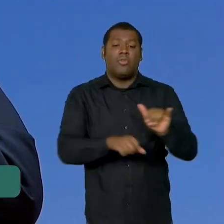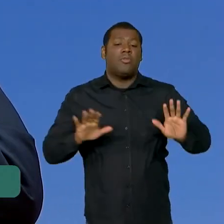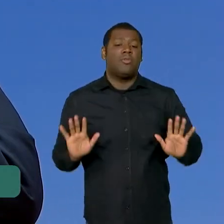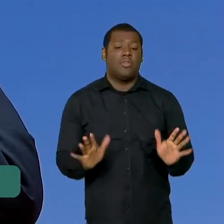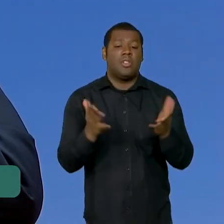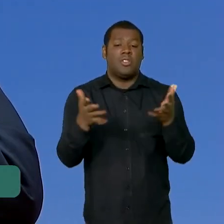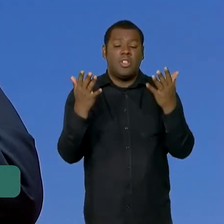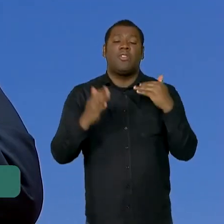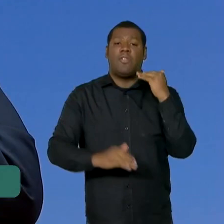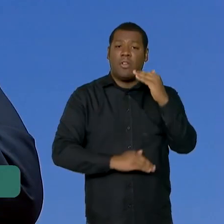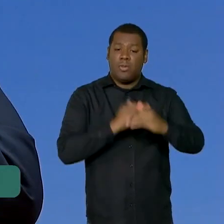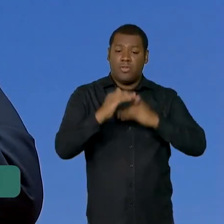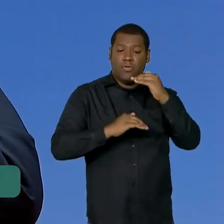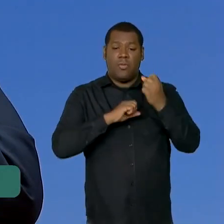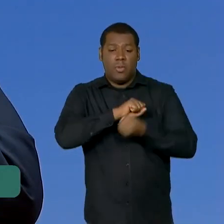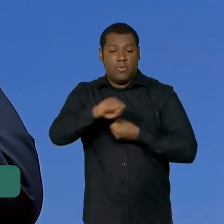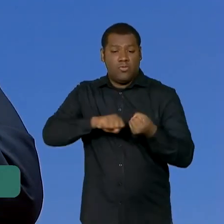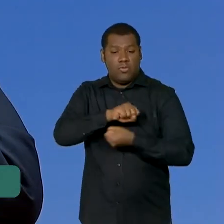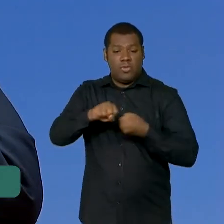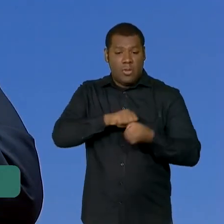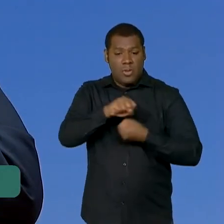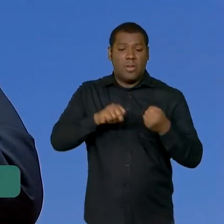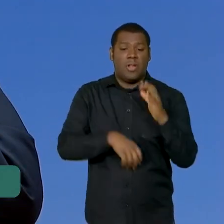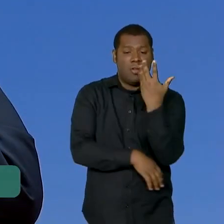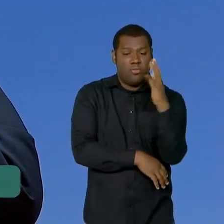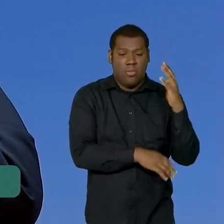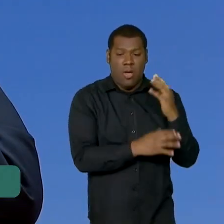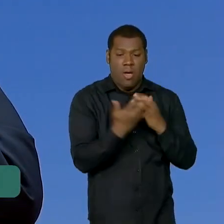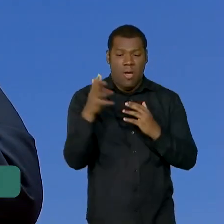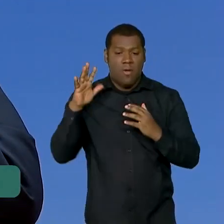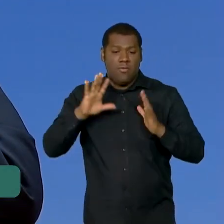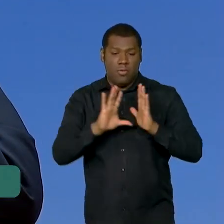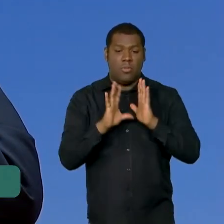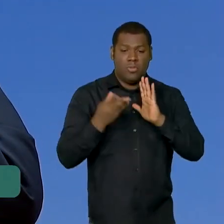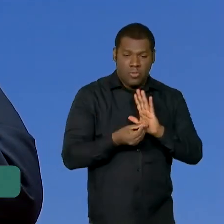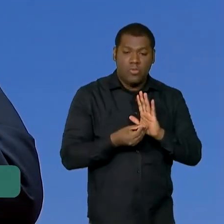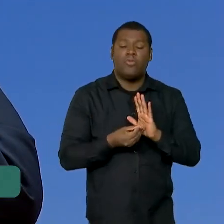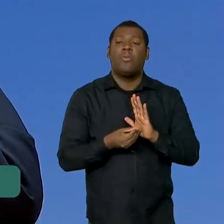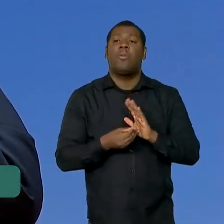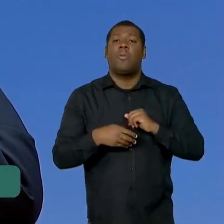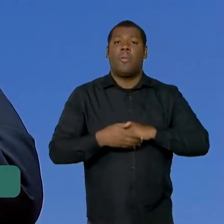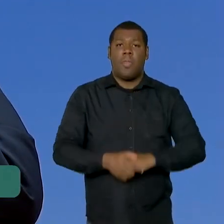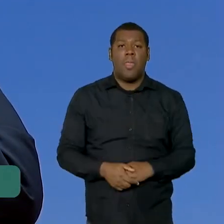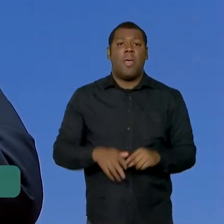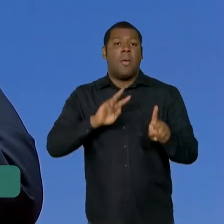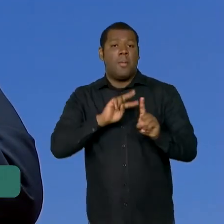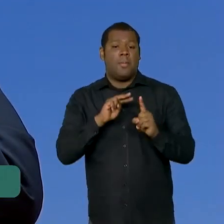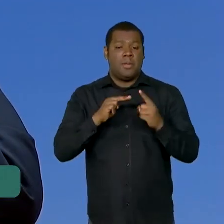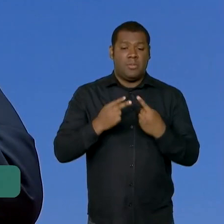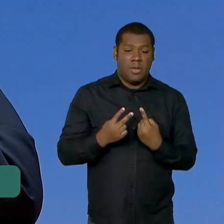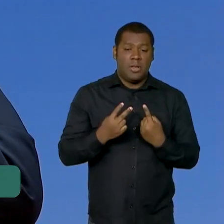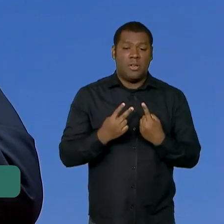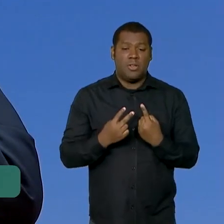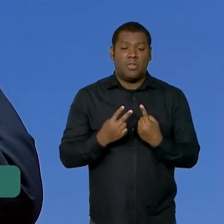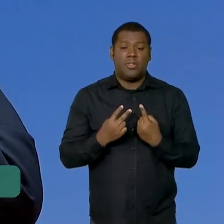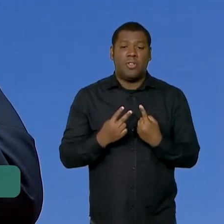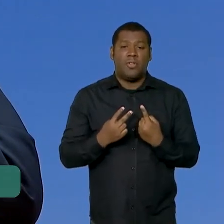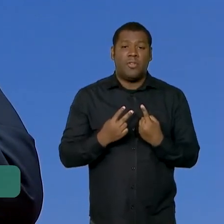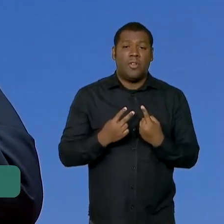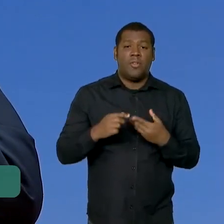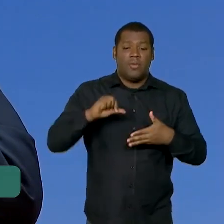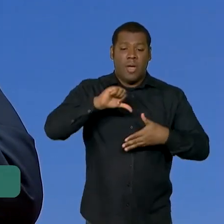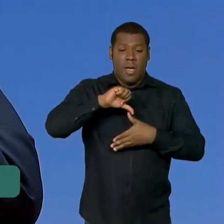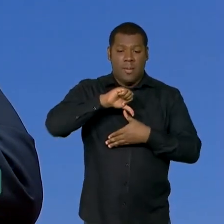desenvolvimento sustentável da floresta, e, ao mesmo tempo, visões comuns sobre a integração sul-americana